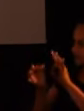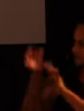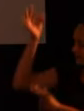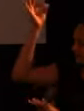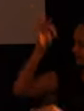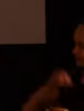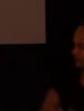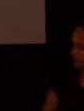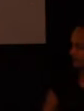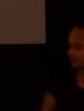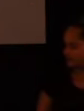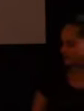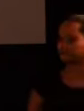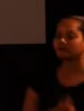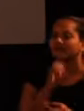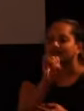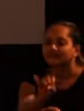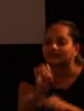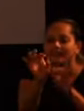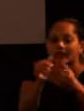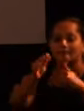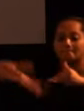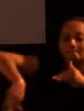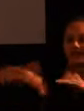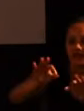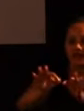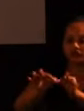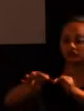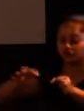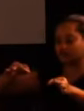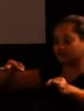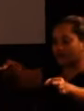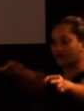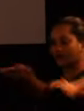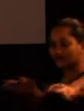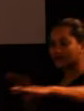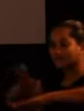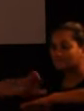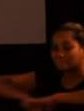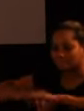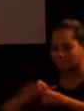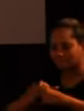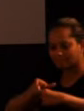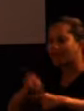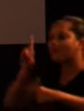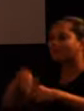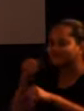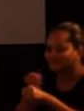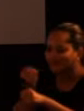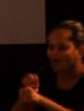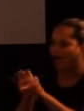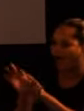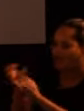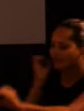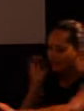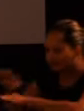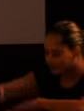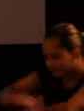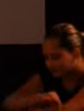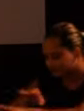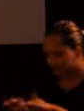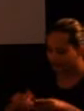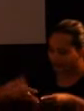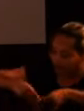imagina? Quanto mais se distancia da praia, e claro, o arquiteto, o projetista, isso vai depender também das conformações do